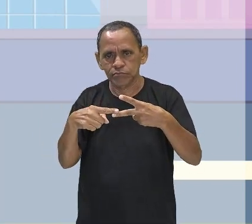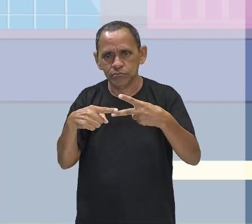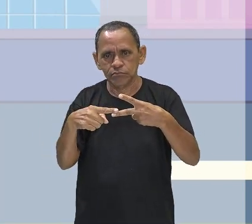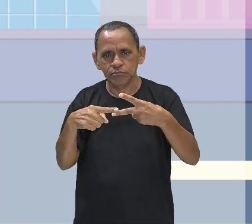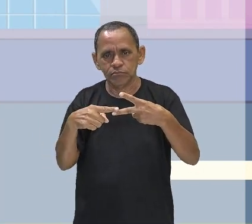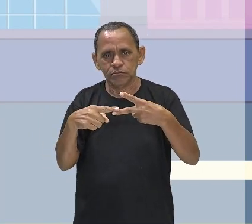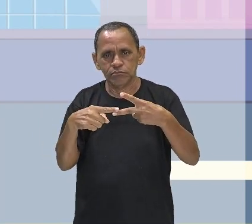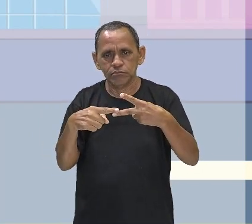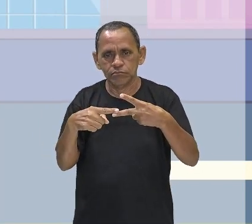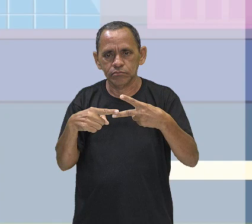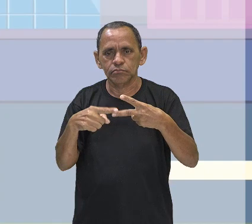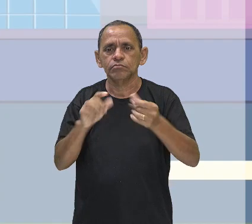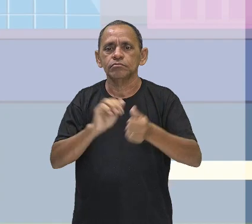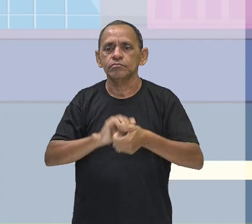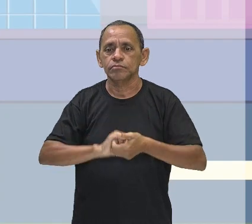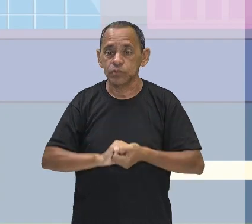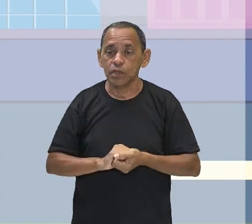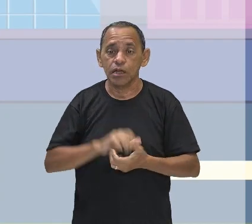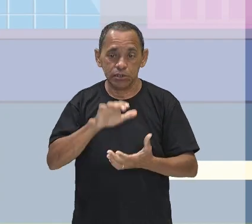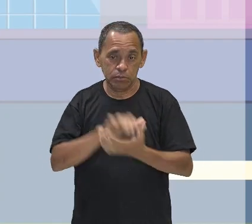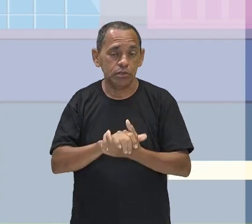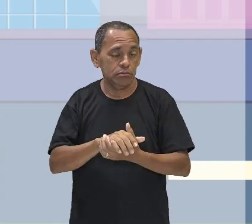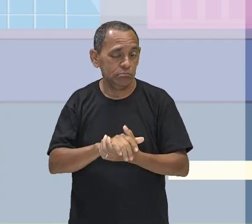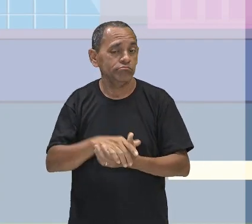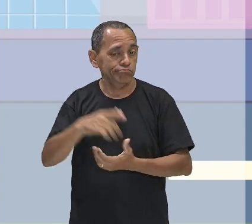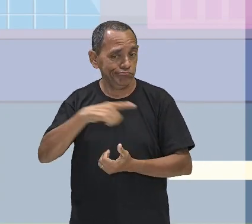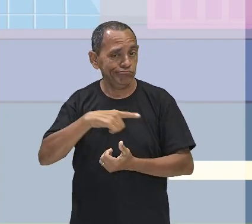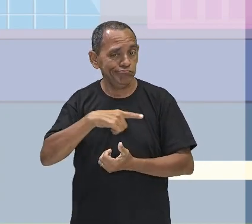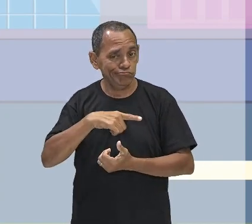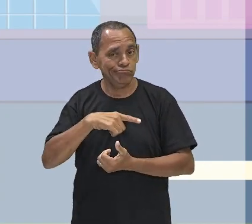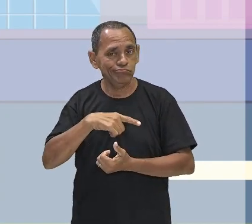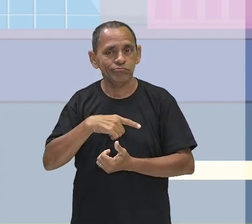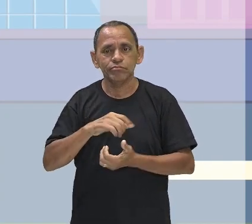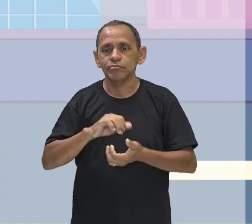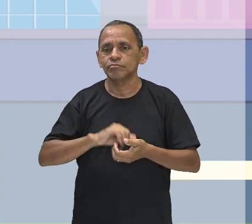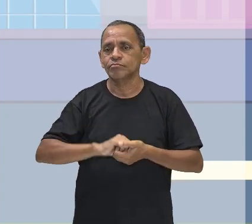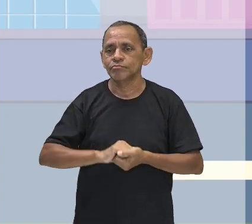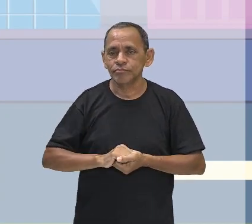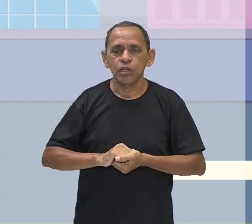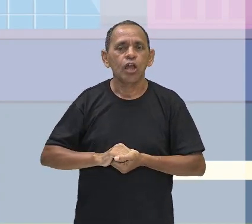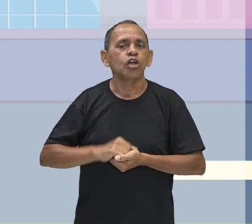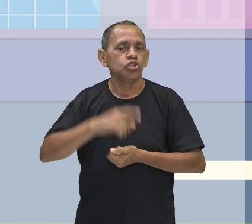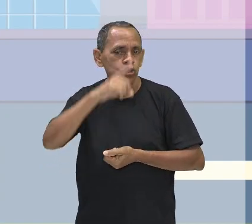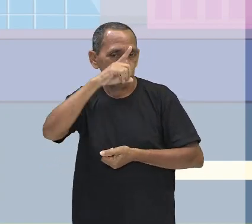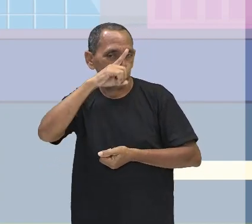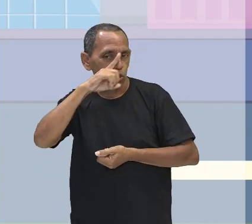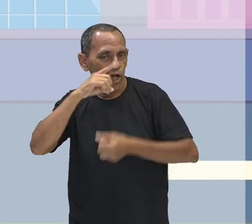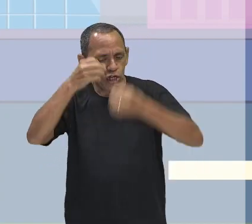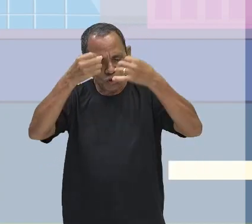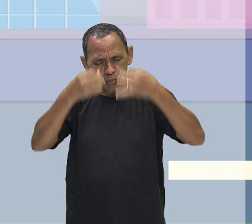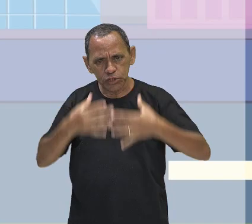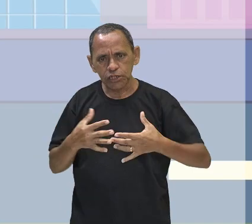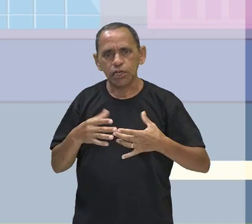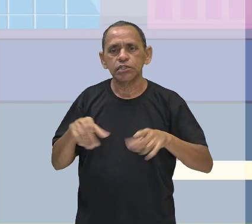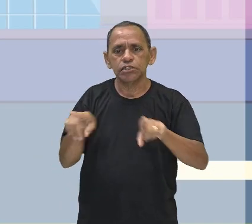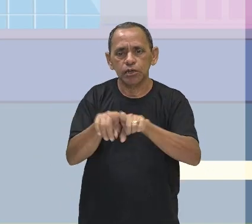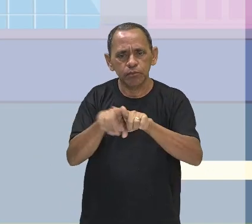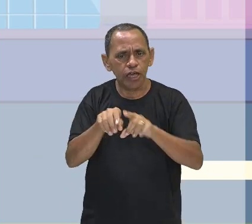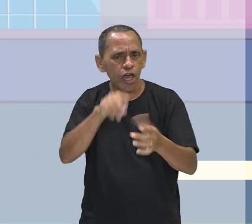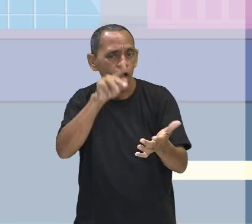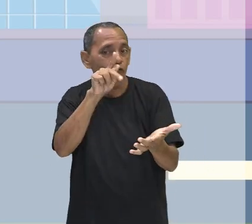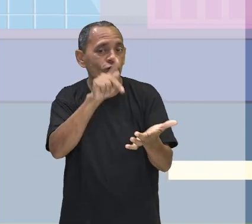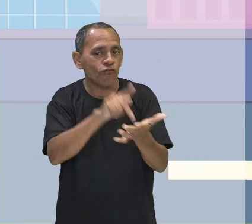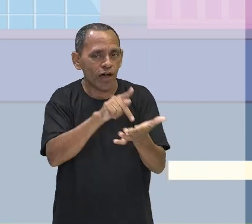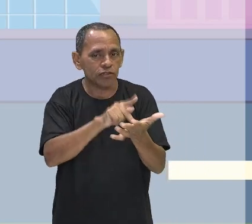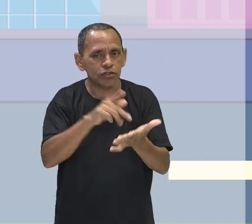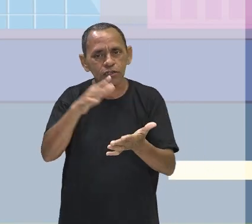social, casamento, ela existe. E para Durkheim, é um fato social, né? O papel de cada